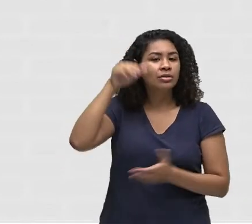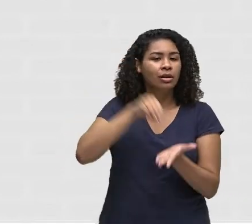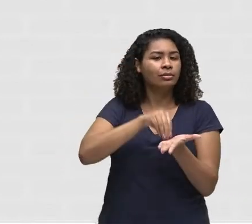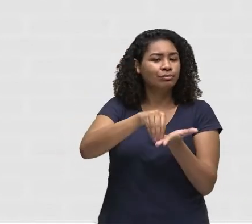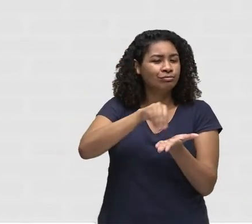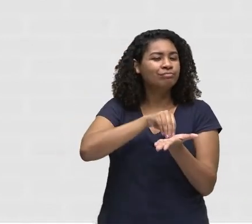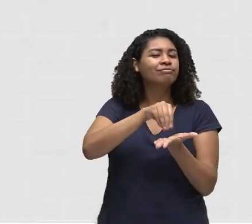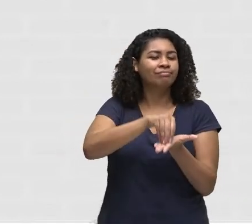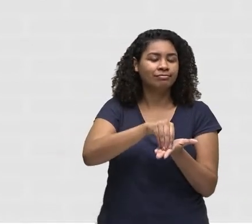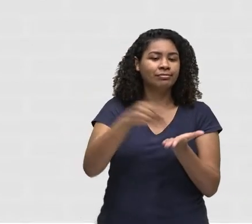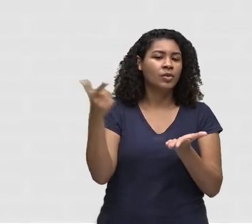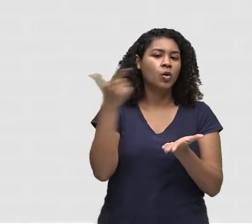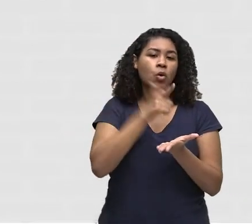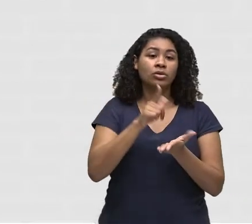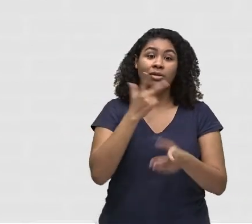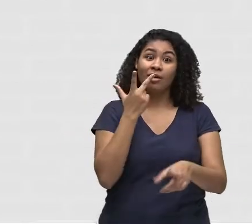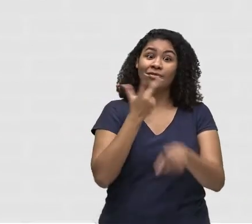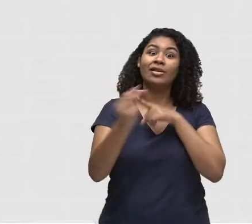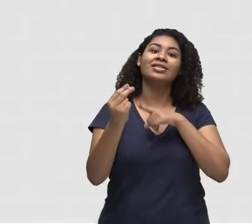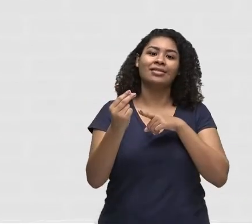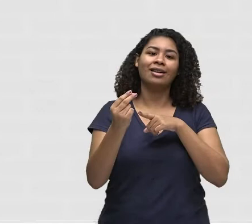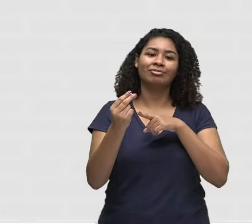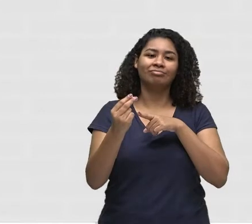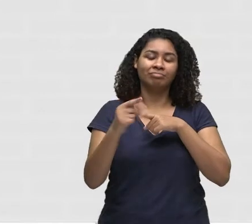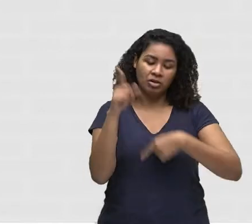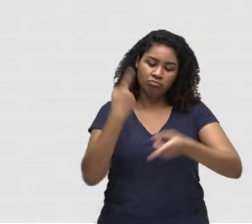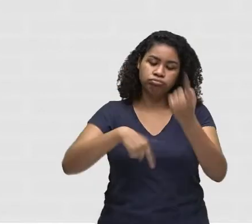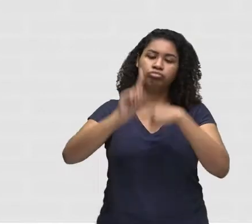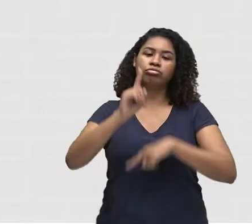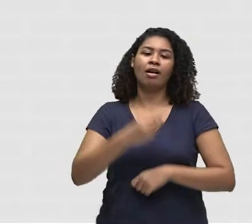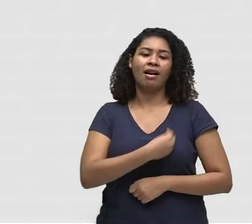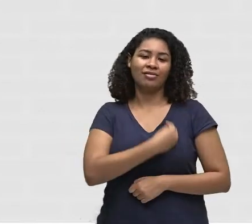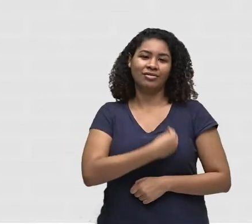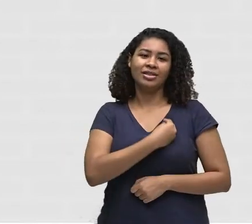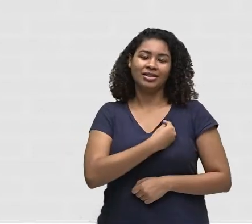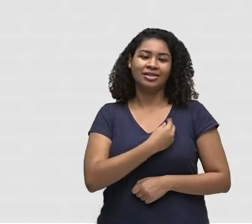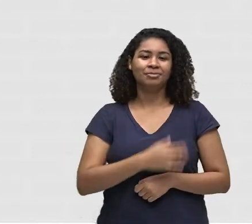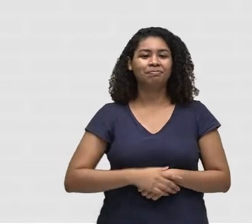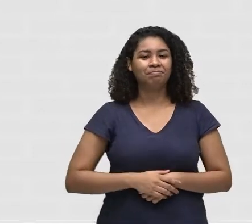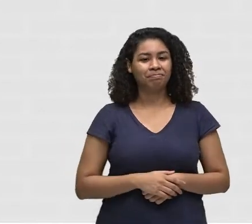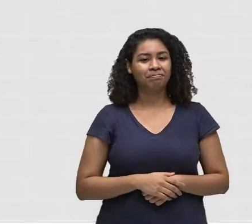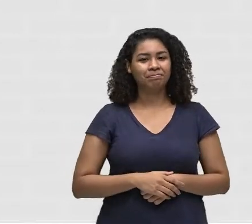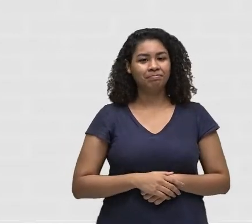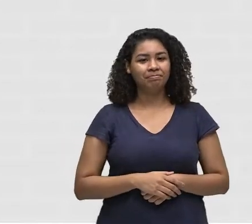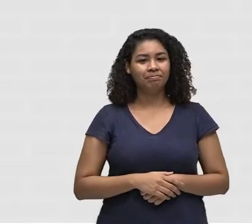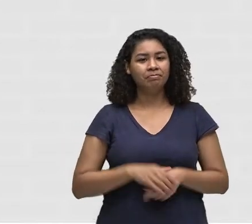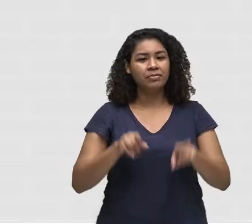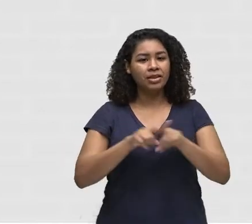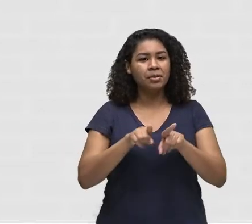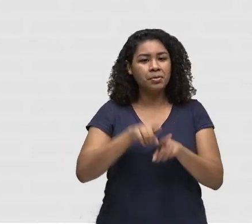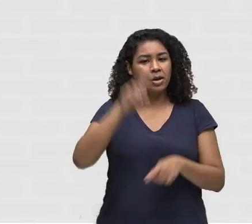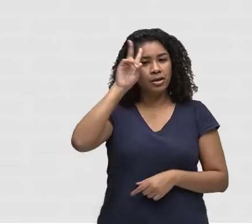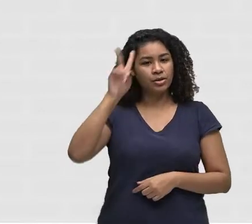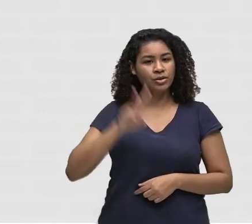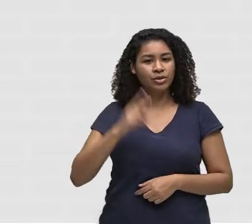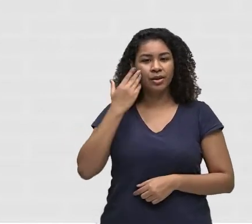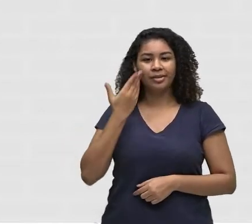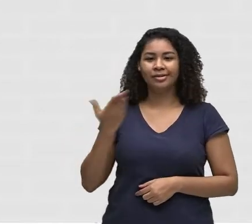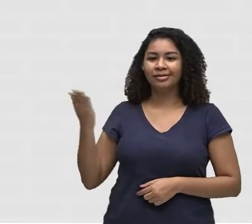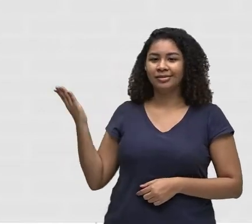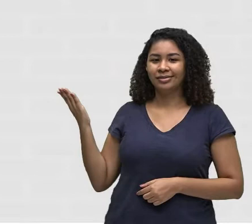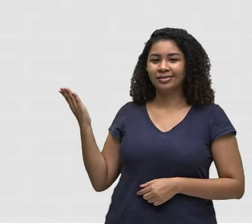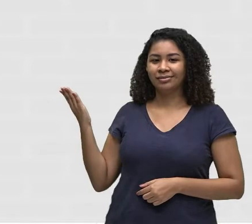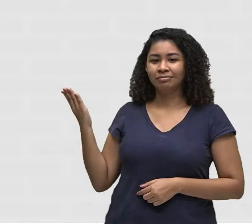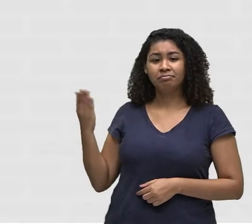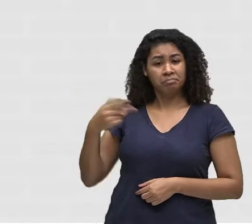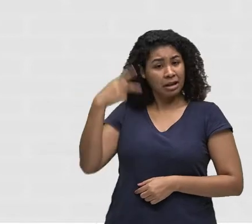aí, pasmem, um xadrez. Novamente, minhas desculpas aos atletas de xadrez. A história do próprio Aldo, que é nossa,